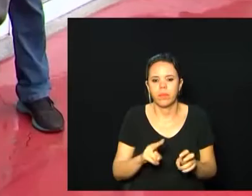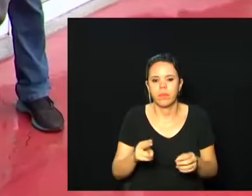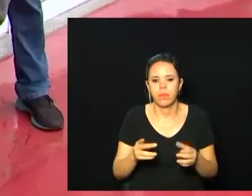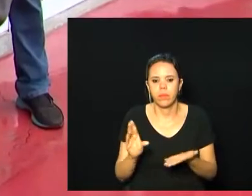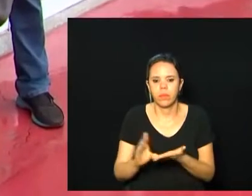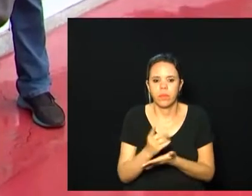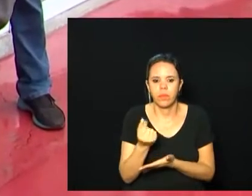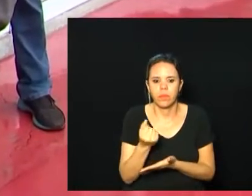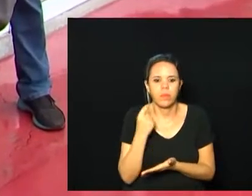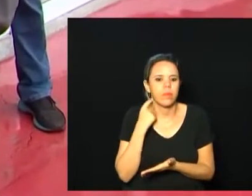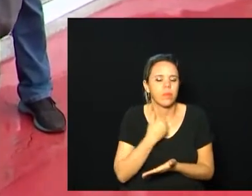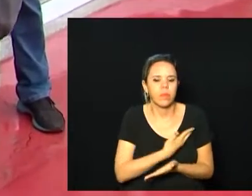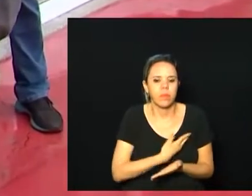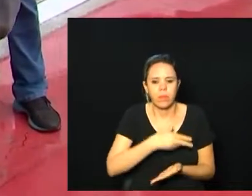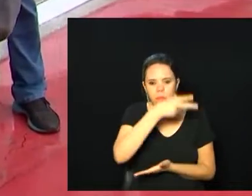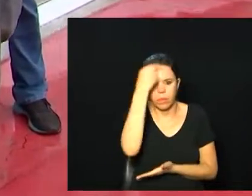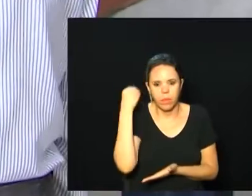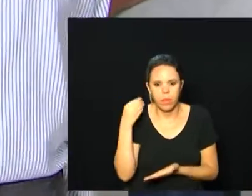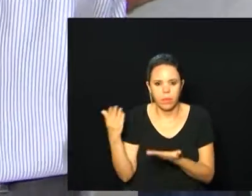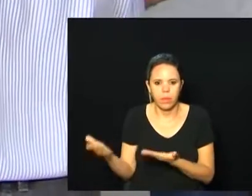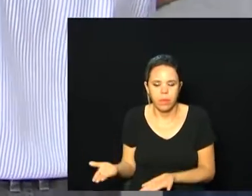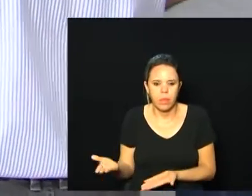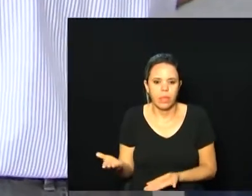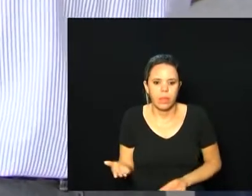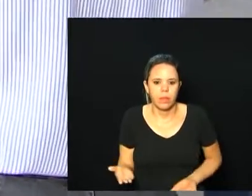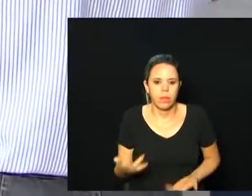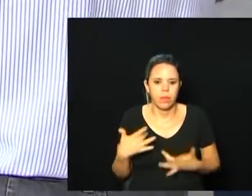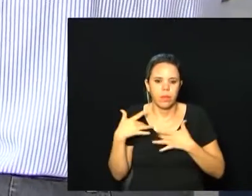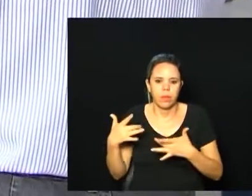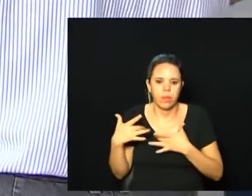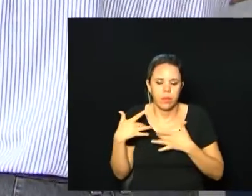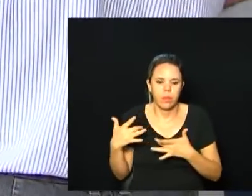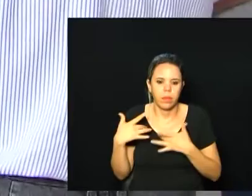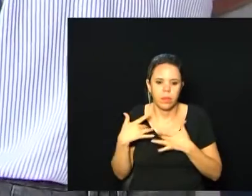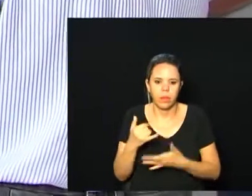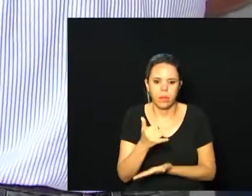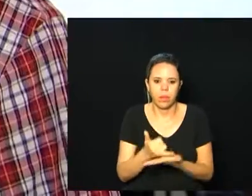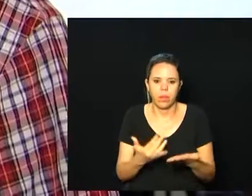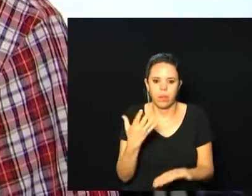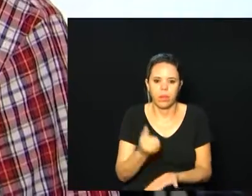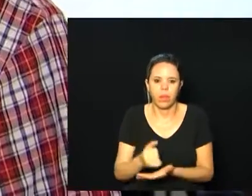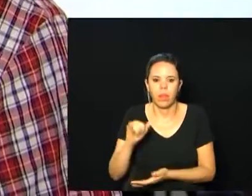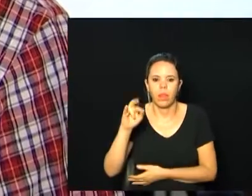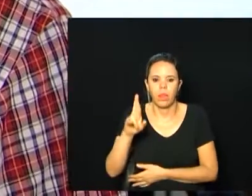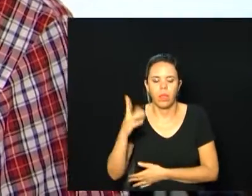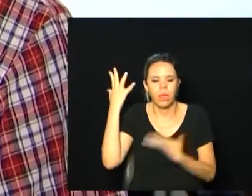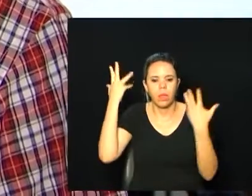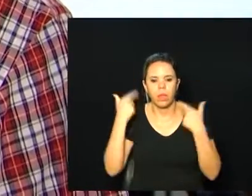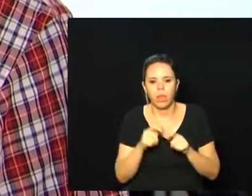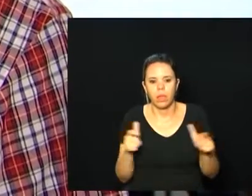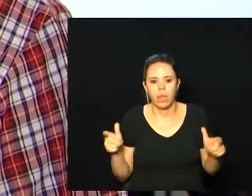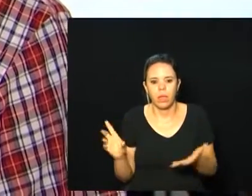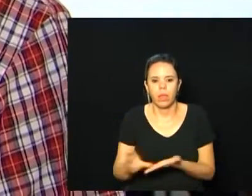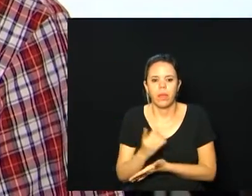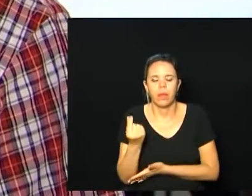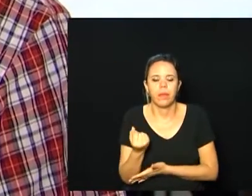verbas que vêm do poder público, inclusive daquelas doadas via imposto de renda. Praticamente a maioria das